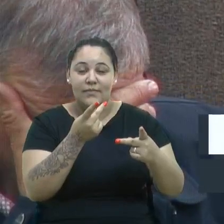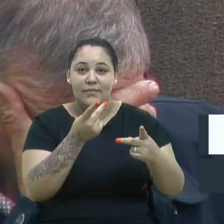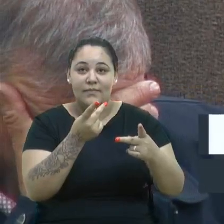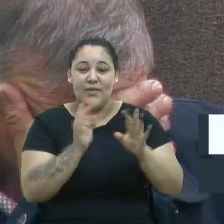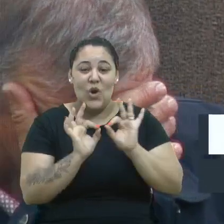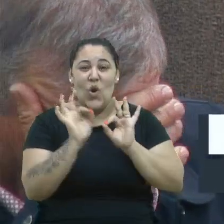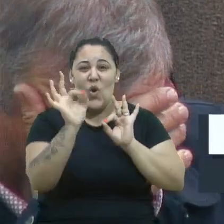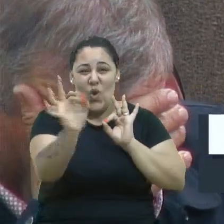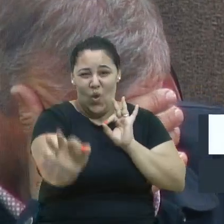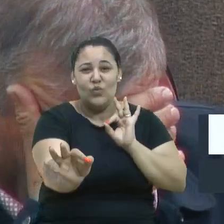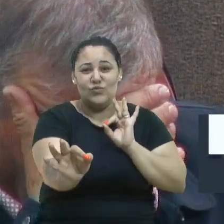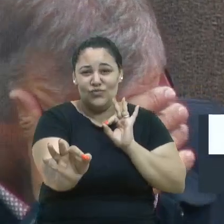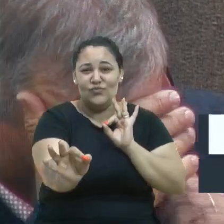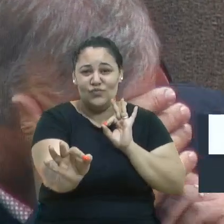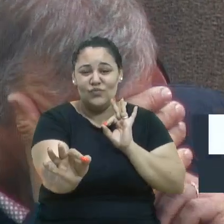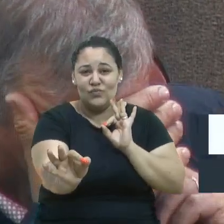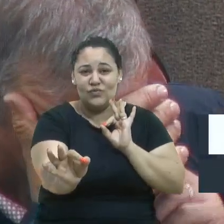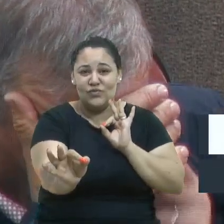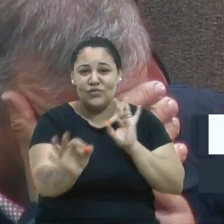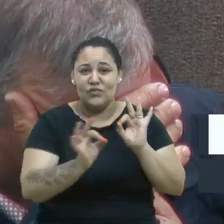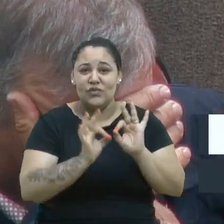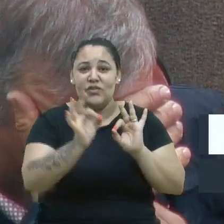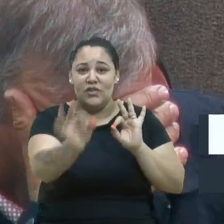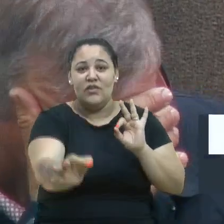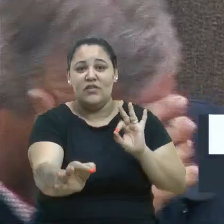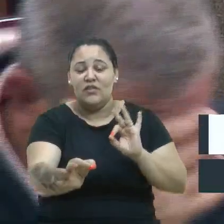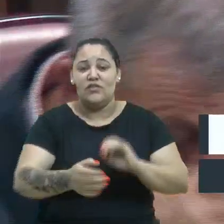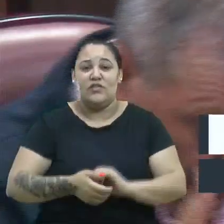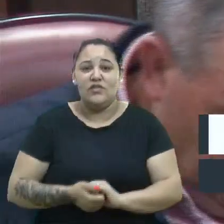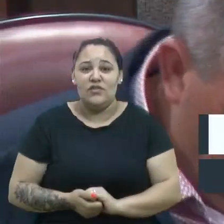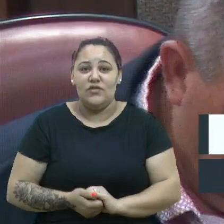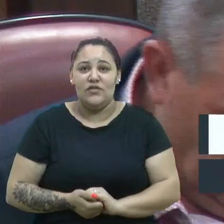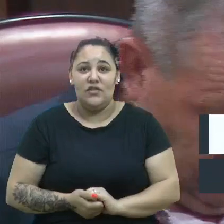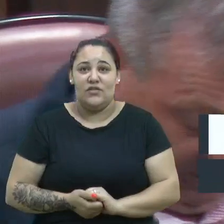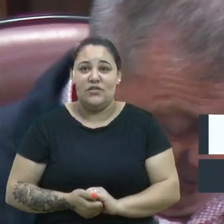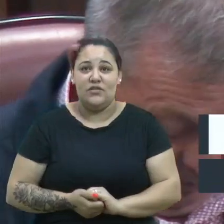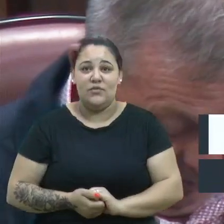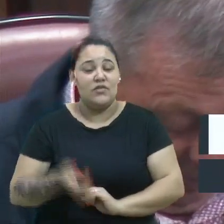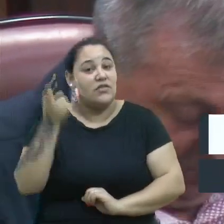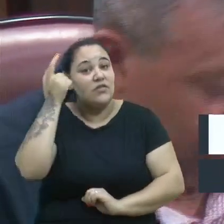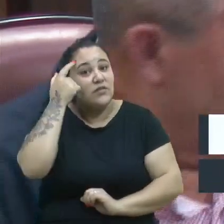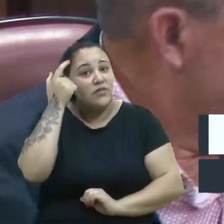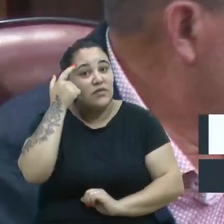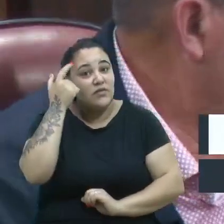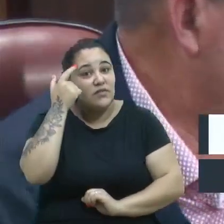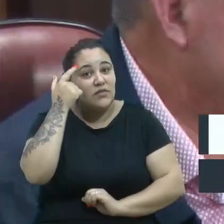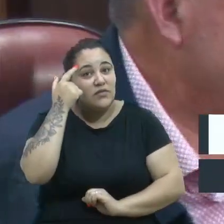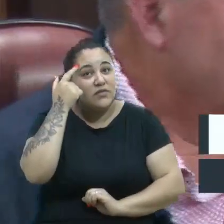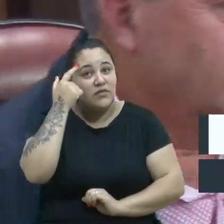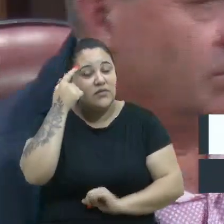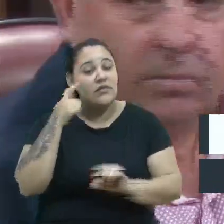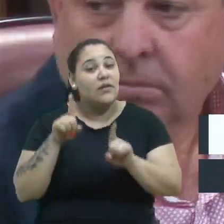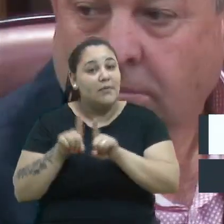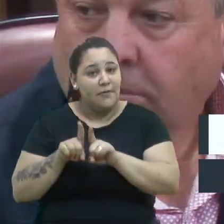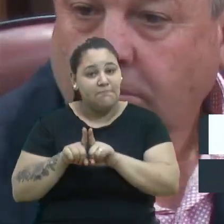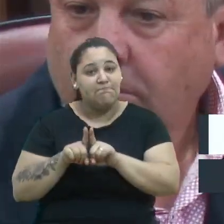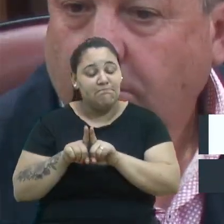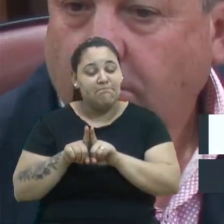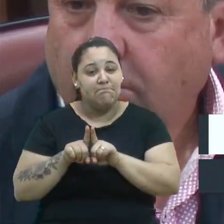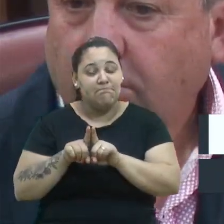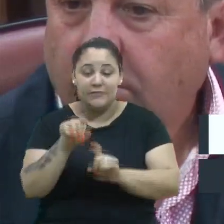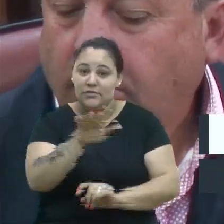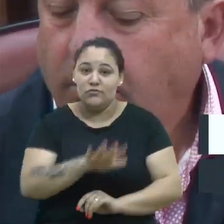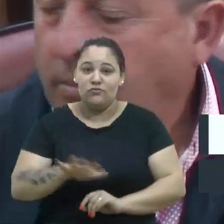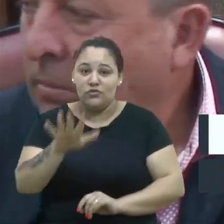prazo, se poderia pensar daqui a pouco as cidades, no meio de um consórcio, estabelecer